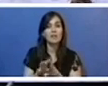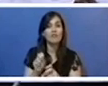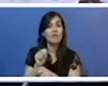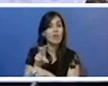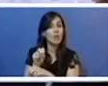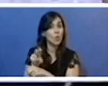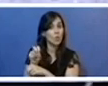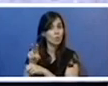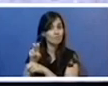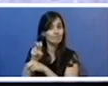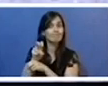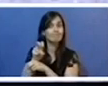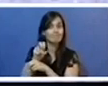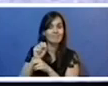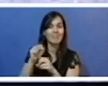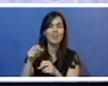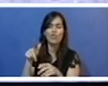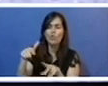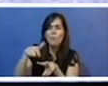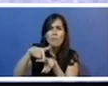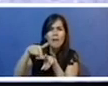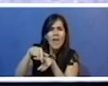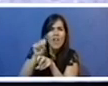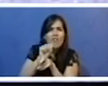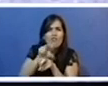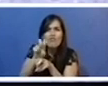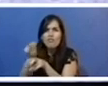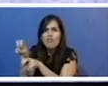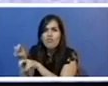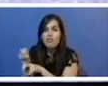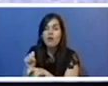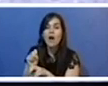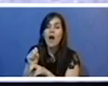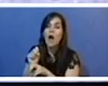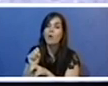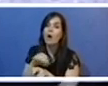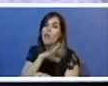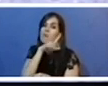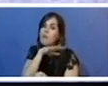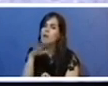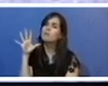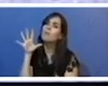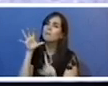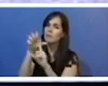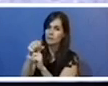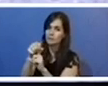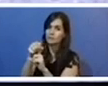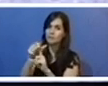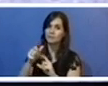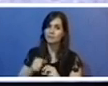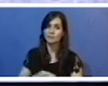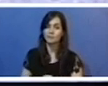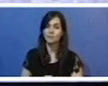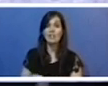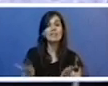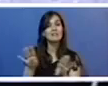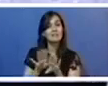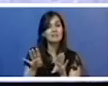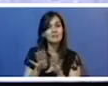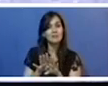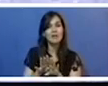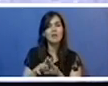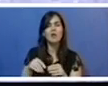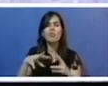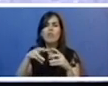veneno. E esse veneno pode ser utilizado para poder atacar predadores, animais que eventualmente possa atacá-lo. E também para manter o